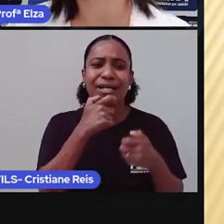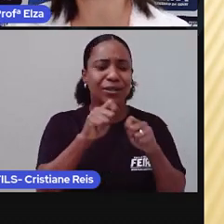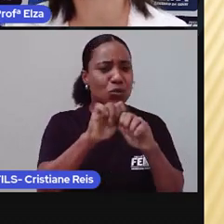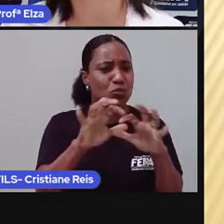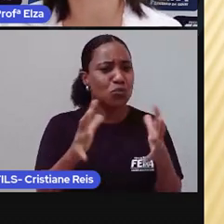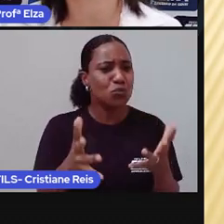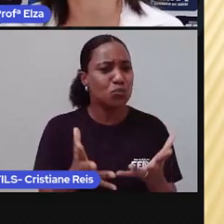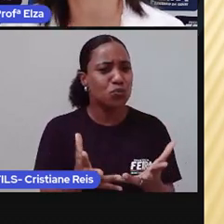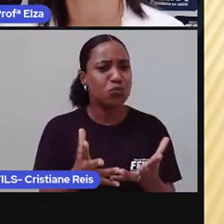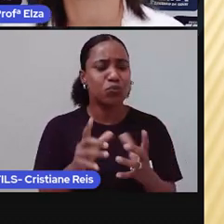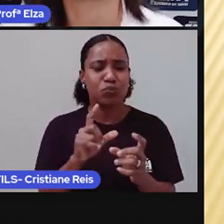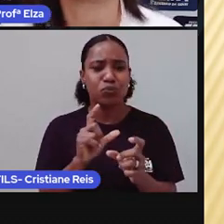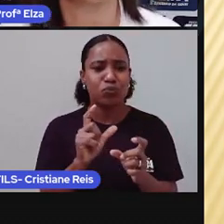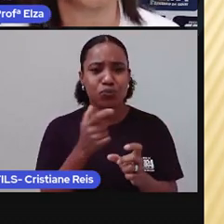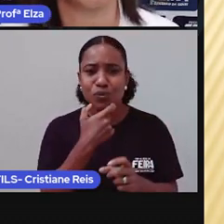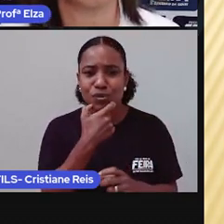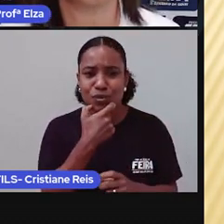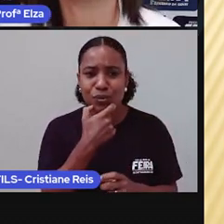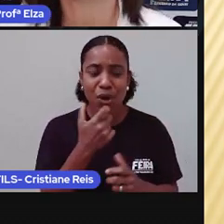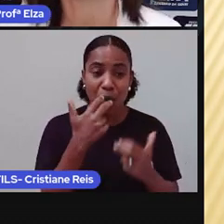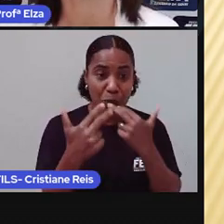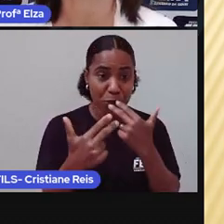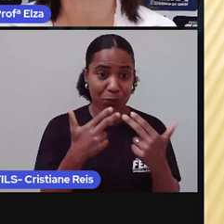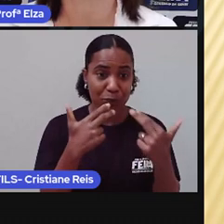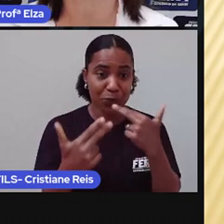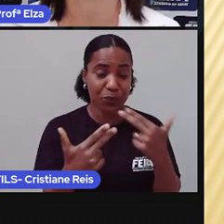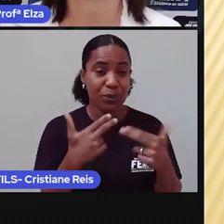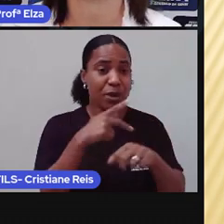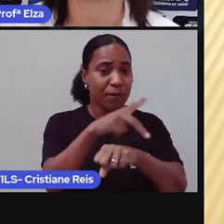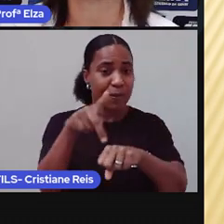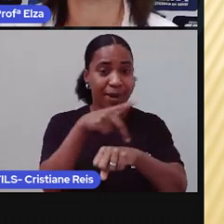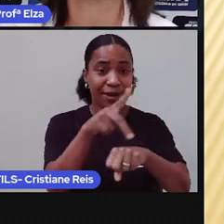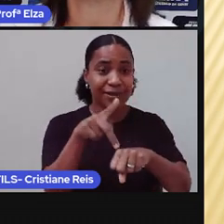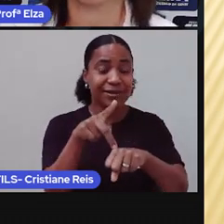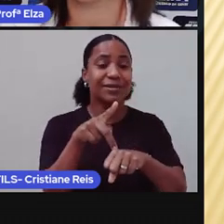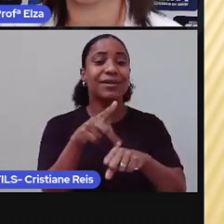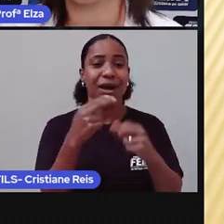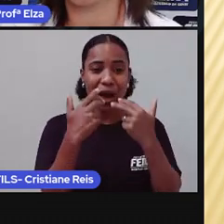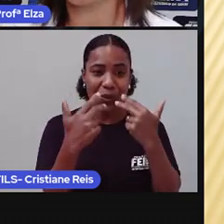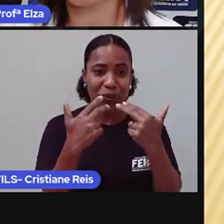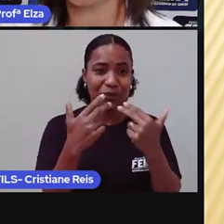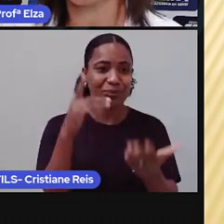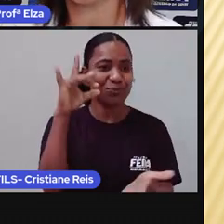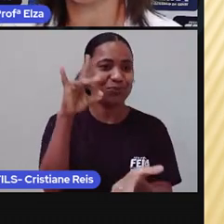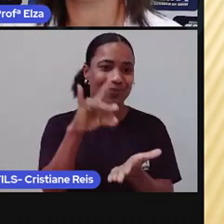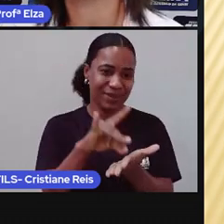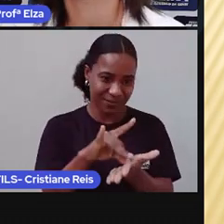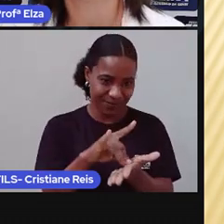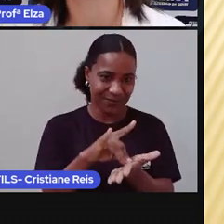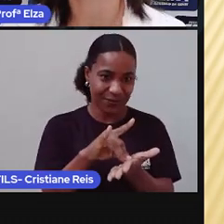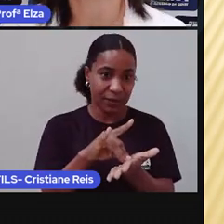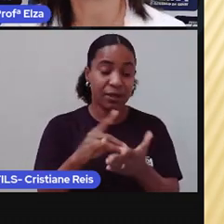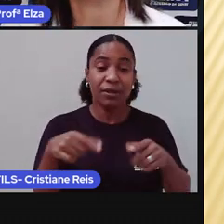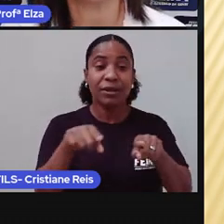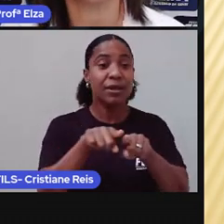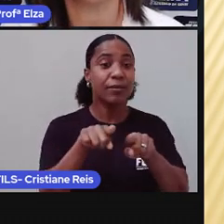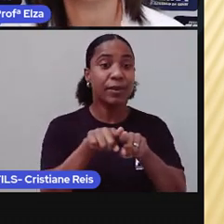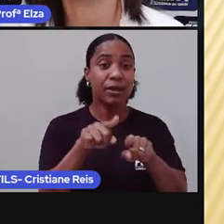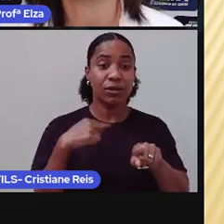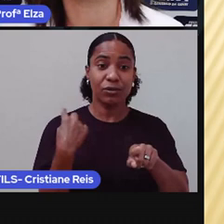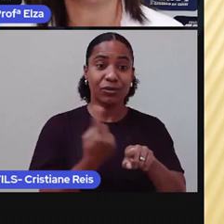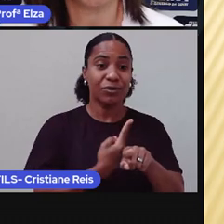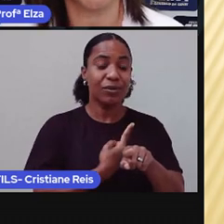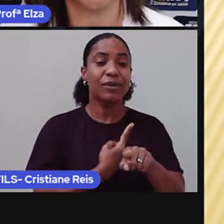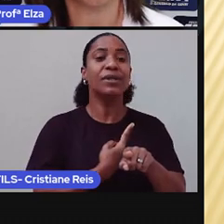países que tenham essa língua estrangeira como idioma oficial. Além disto, vamos construir